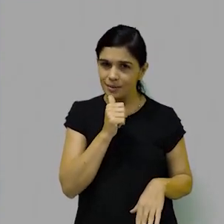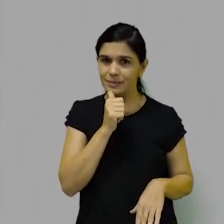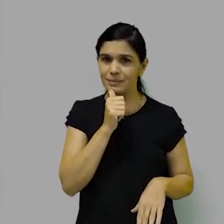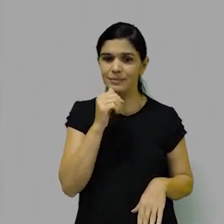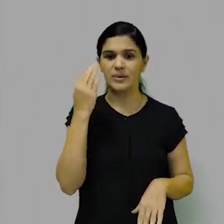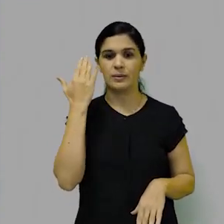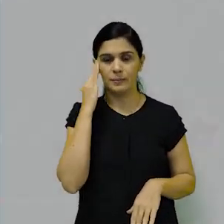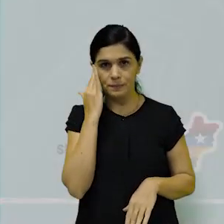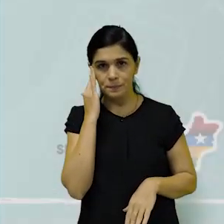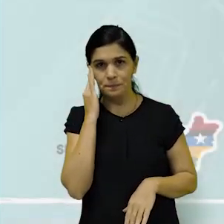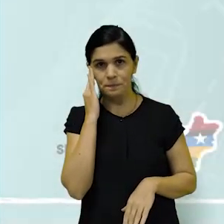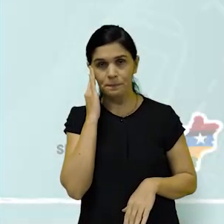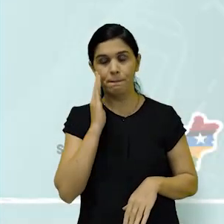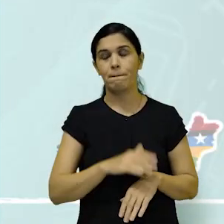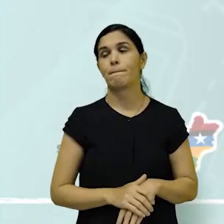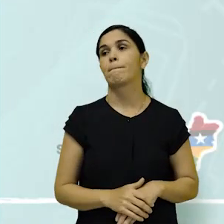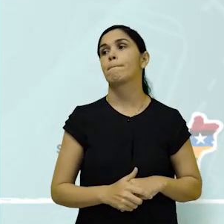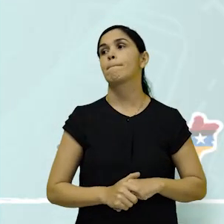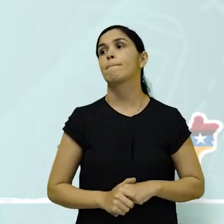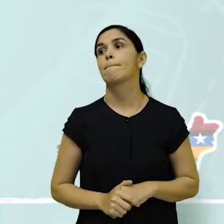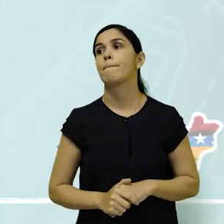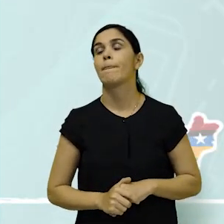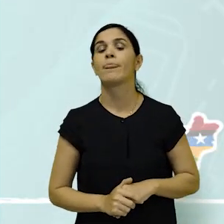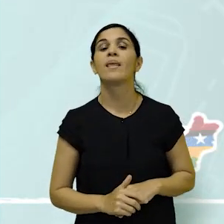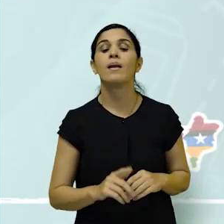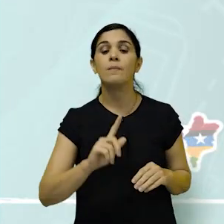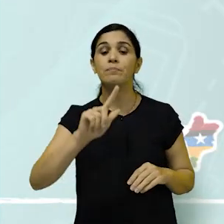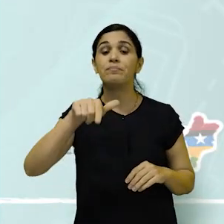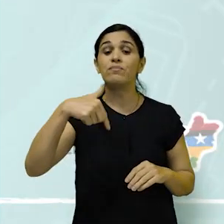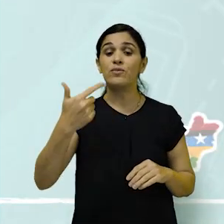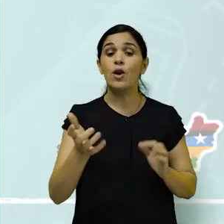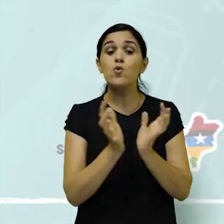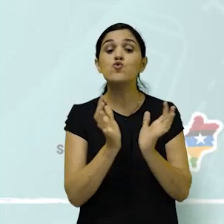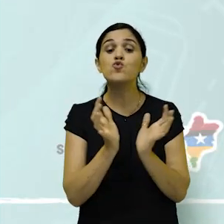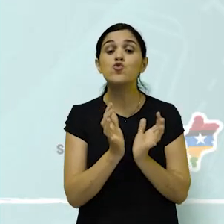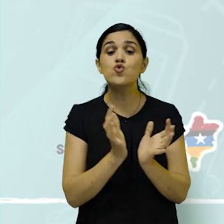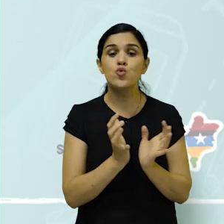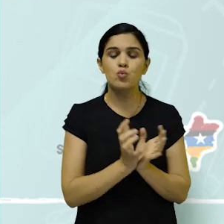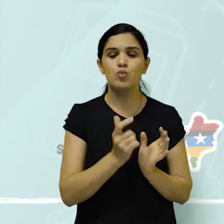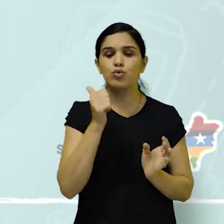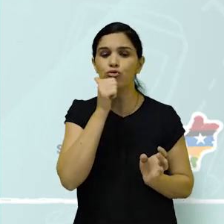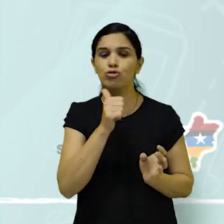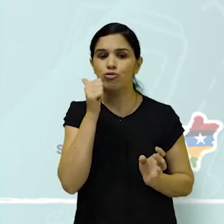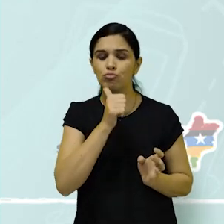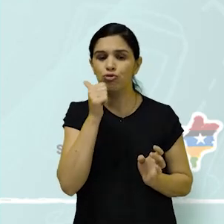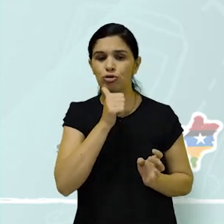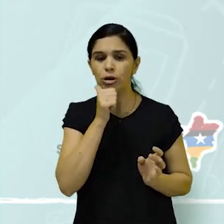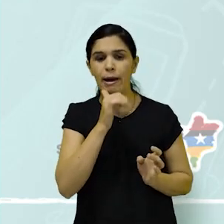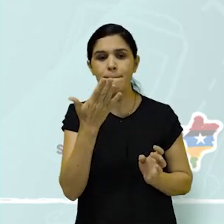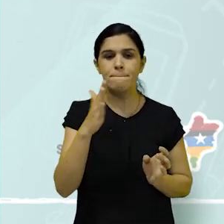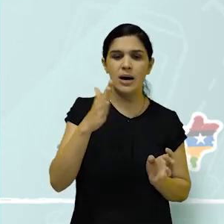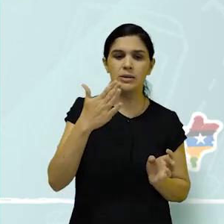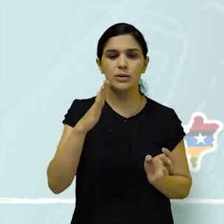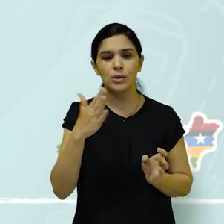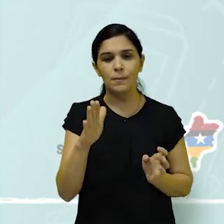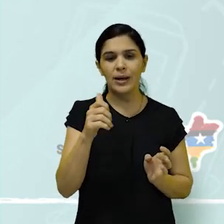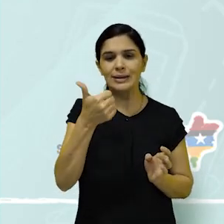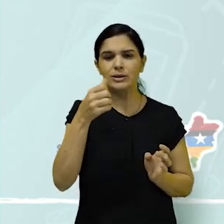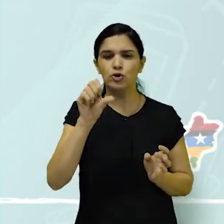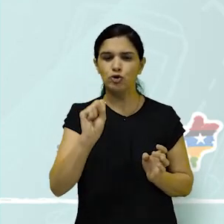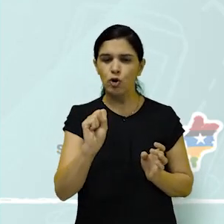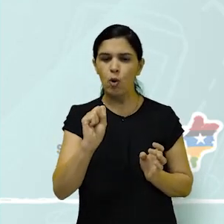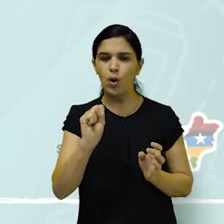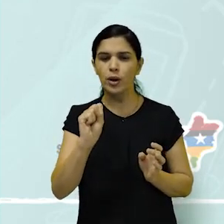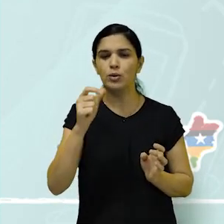pouco. Vou pegar aqui em relação às mulheres a mesma faixa etária, de 18 a 25 anos. Eu coloquei aqui um quadro de 18 a